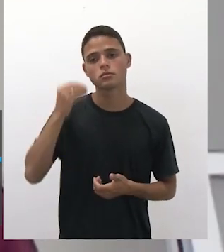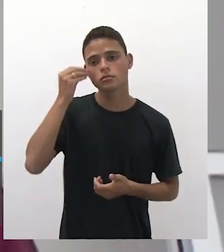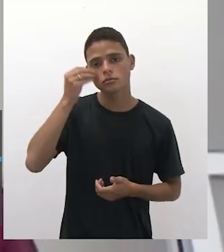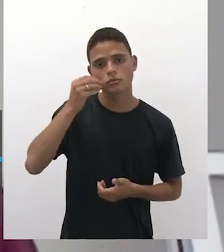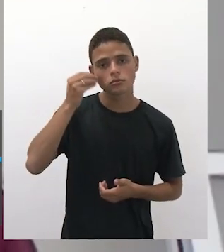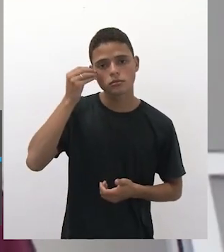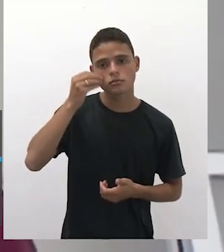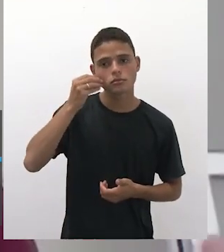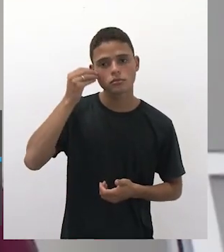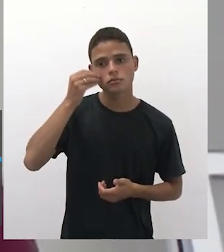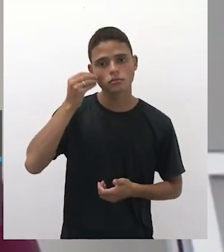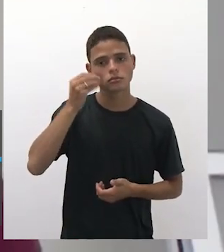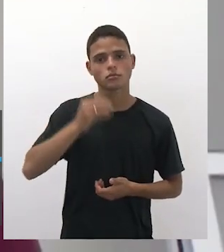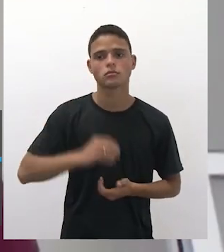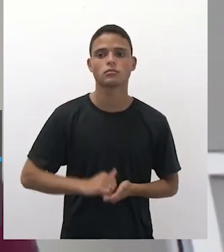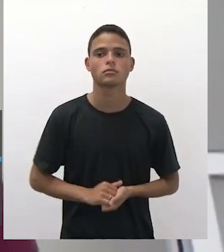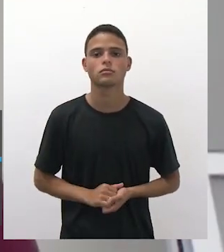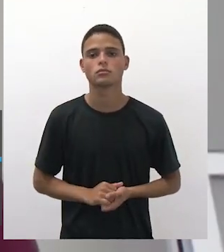experiências,